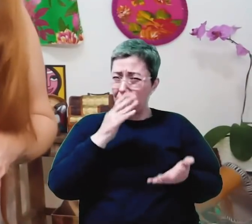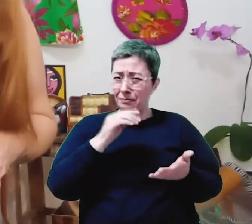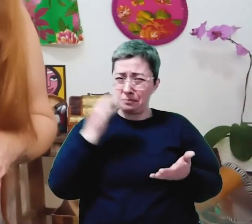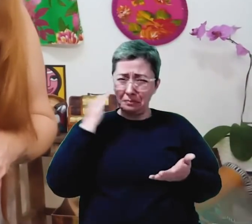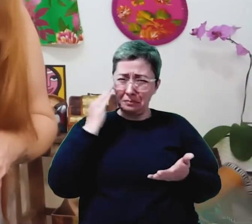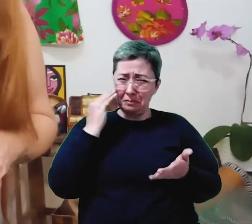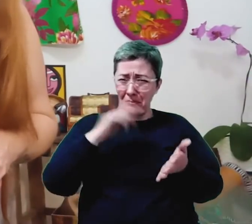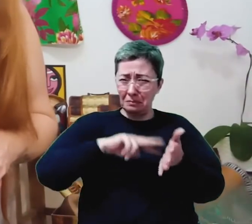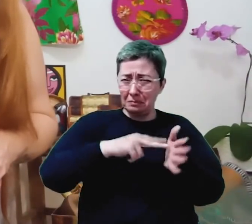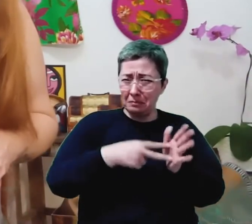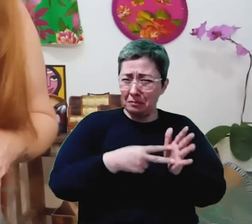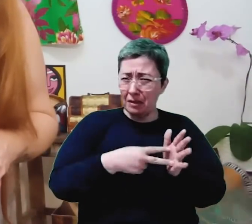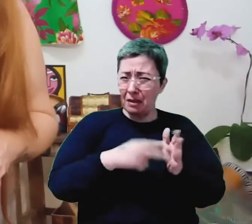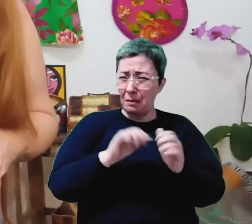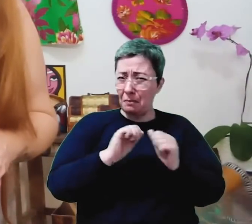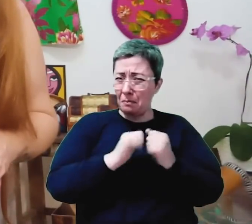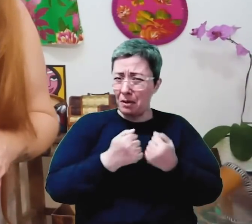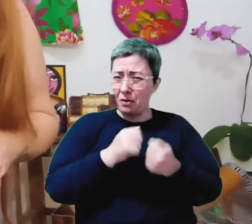com fel?